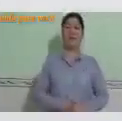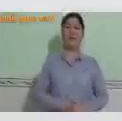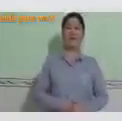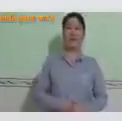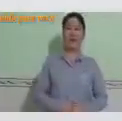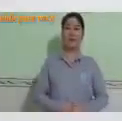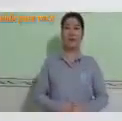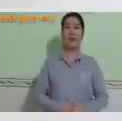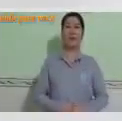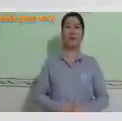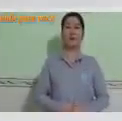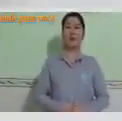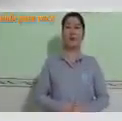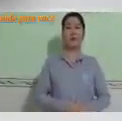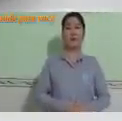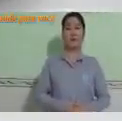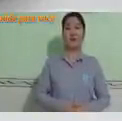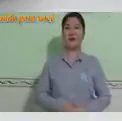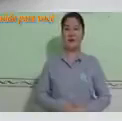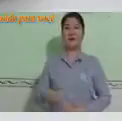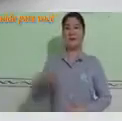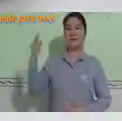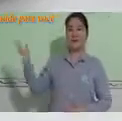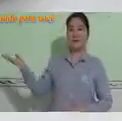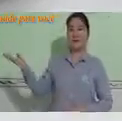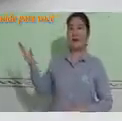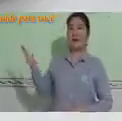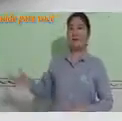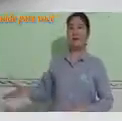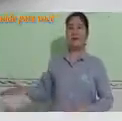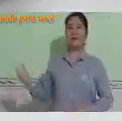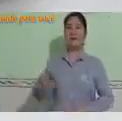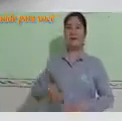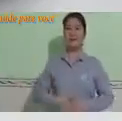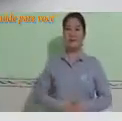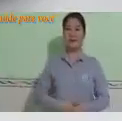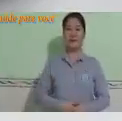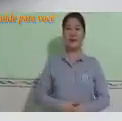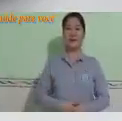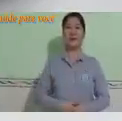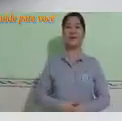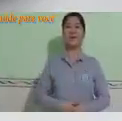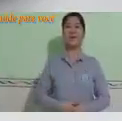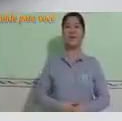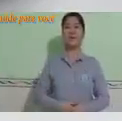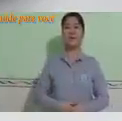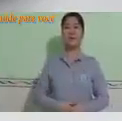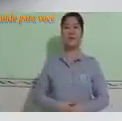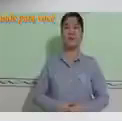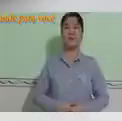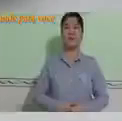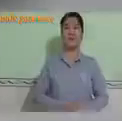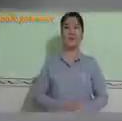Além disso, vírgula, outra forma para diagnosticar esta doença consiste em pedir um exame de sangue para avaliar os níveis de